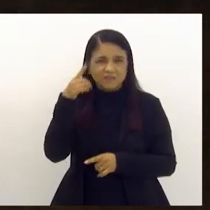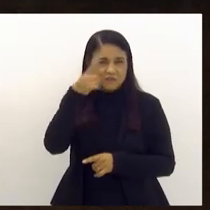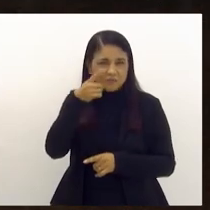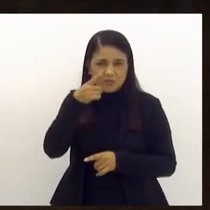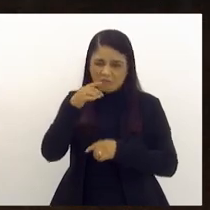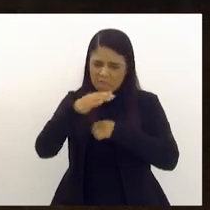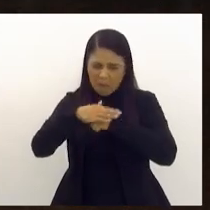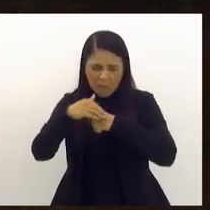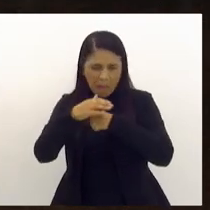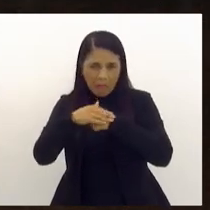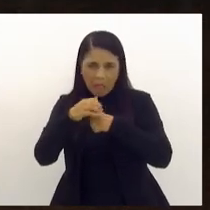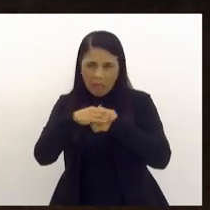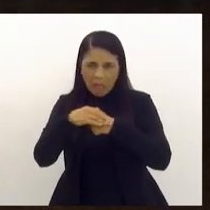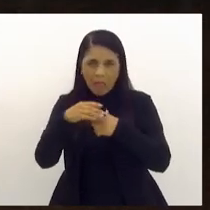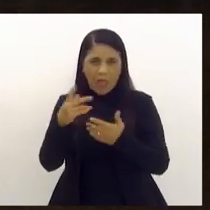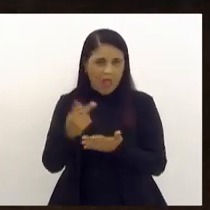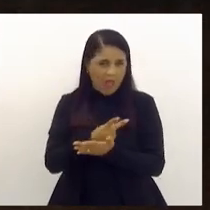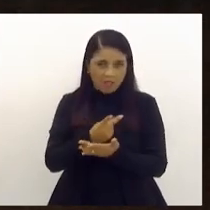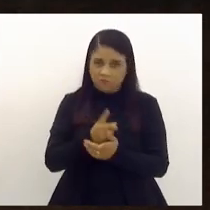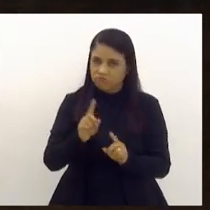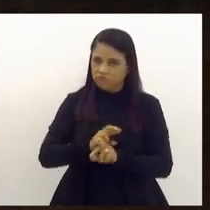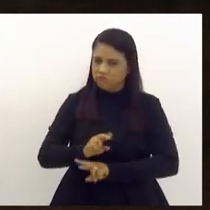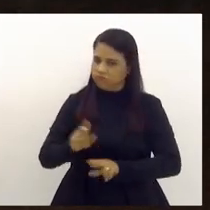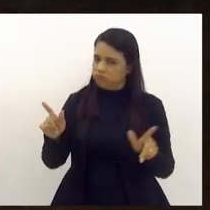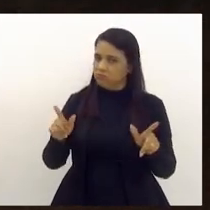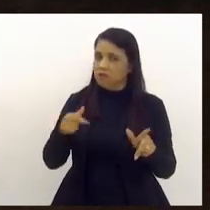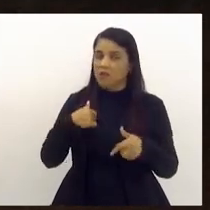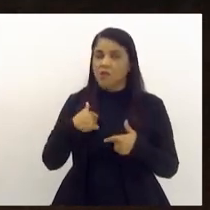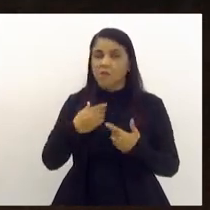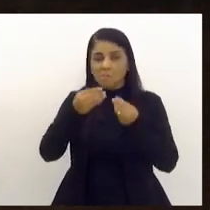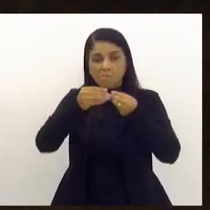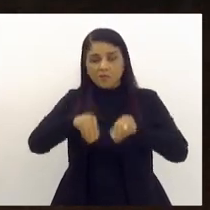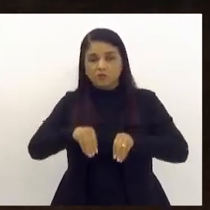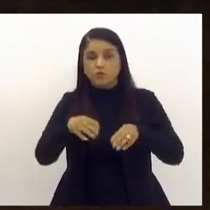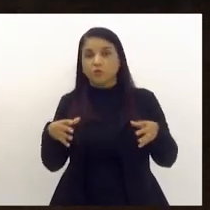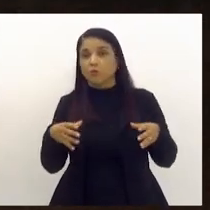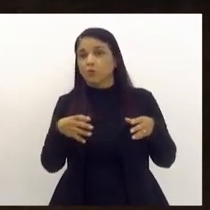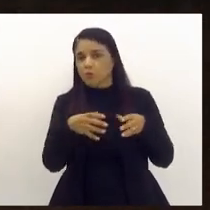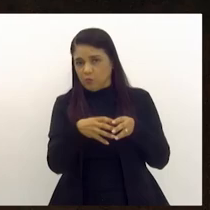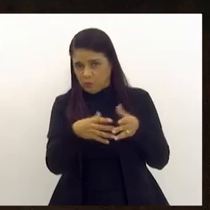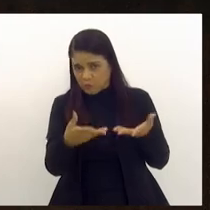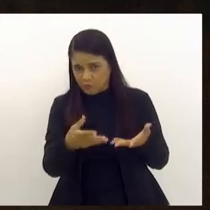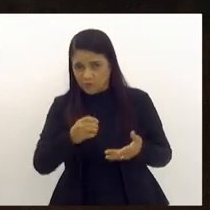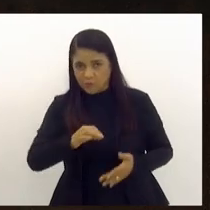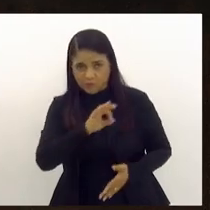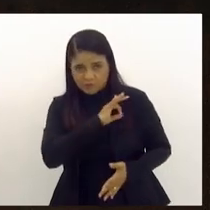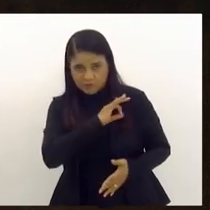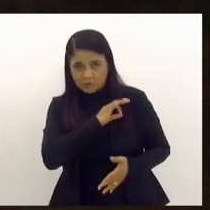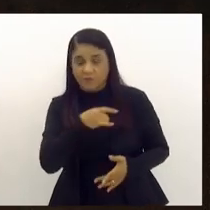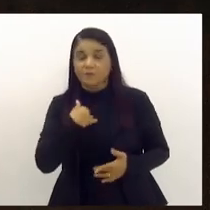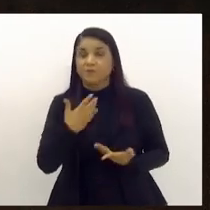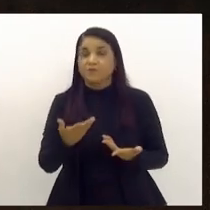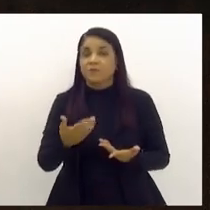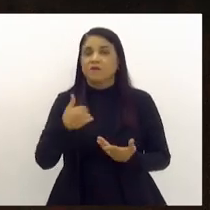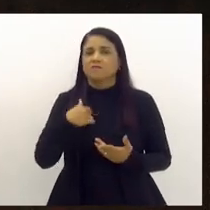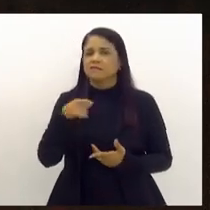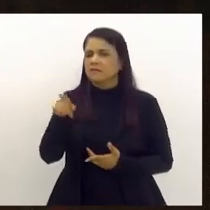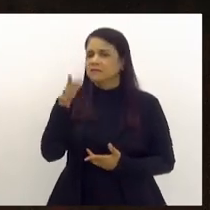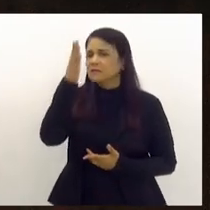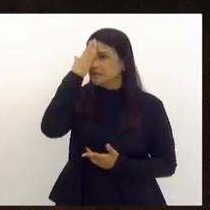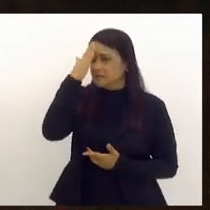de ninguém que faz o erro e até prejudica a corporação. Então, a gente tem que... Eu não sei se você sabe, deputado